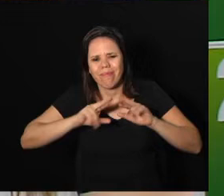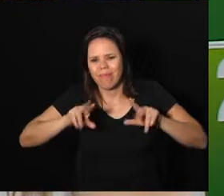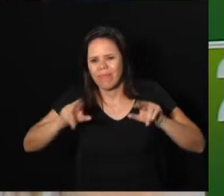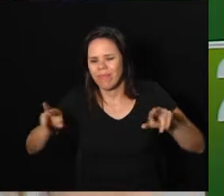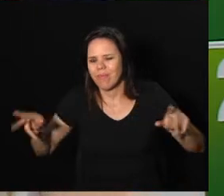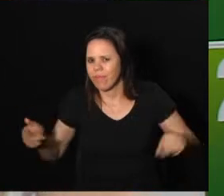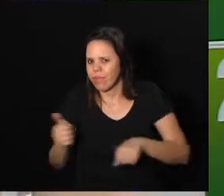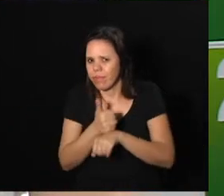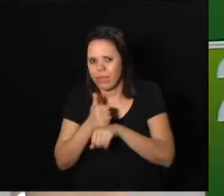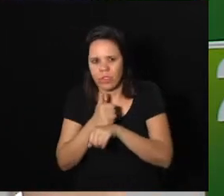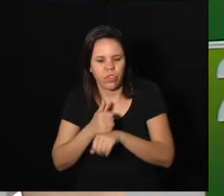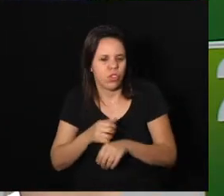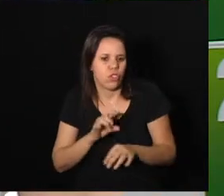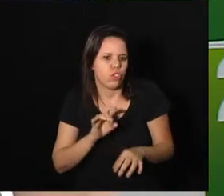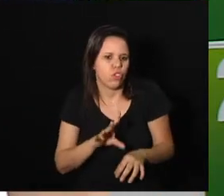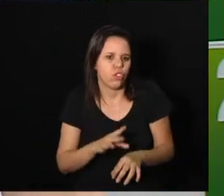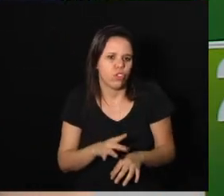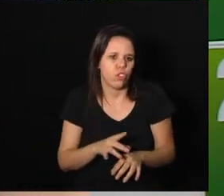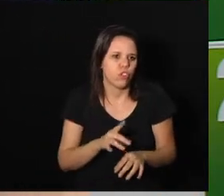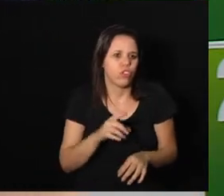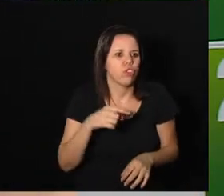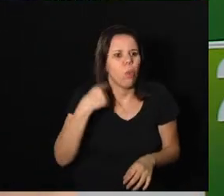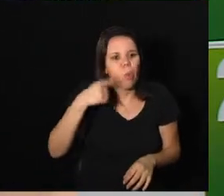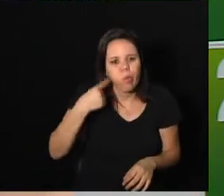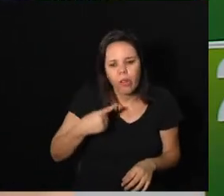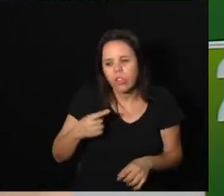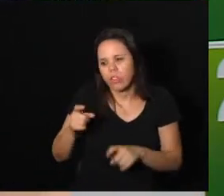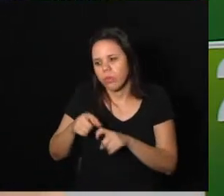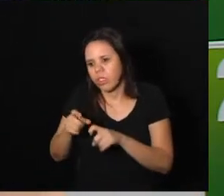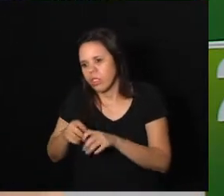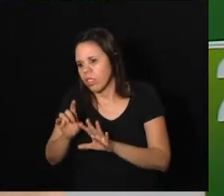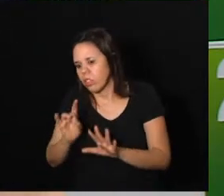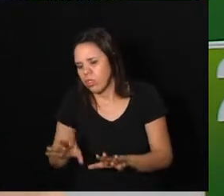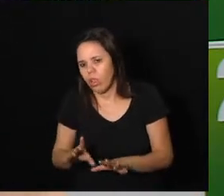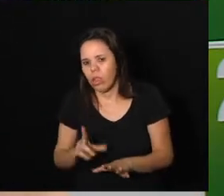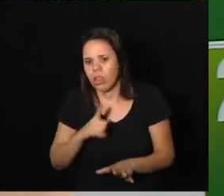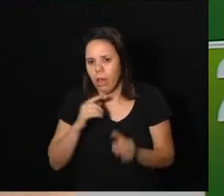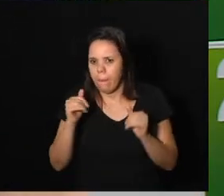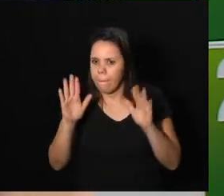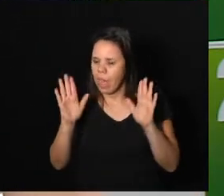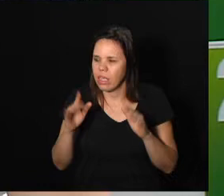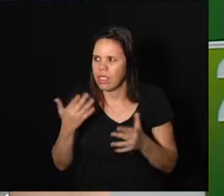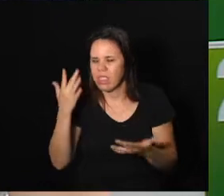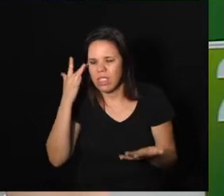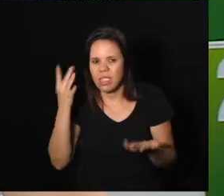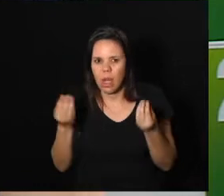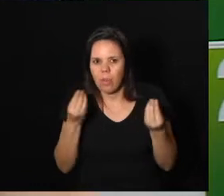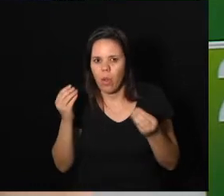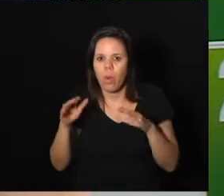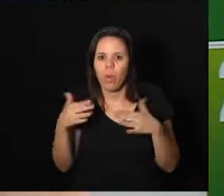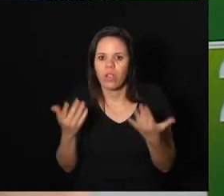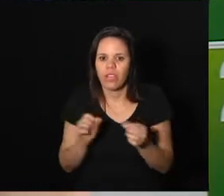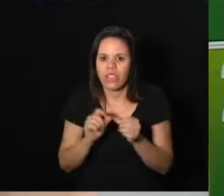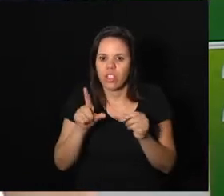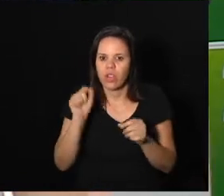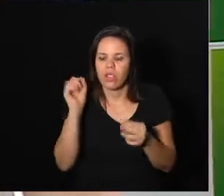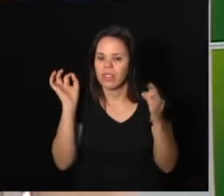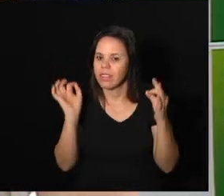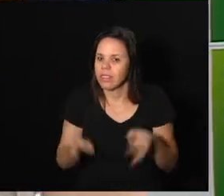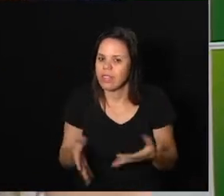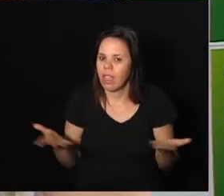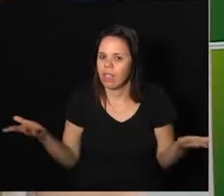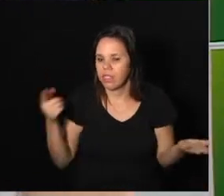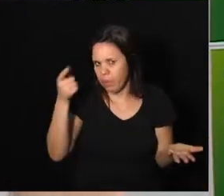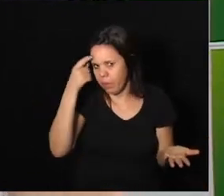profissões, não tem só mais direito, medicina e uma coisa só. Parece que a gente fica perdido. Será que está fazendo a escolha certa? Você